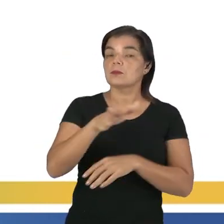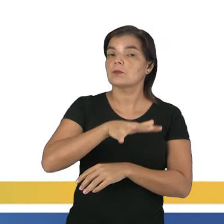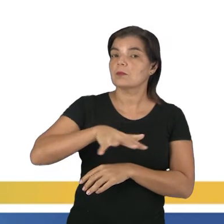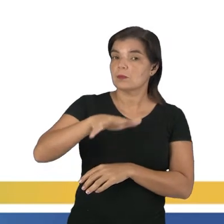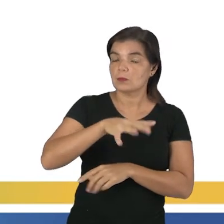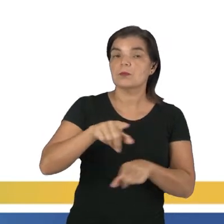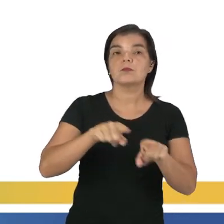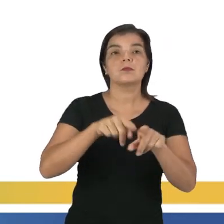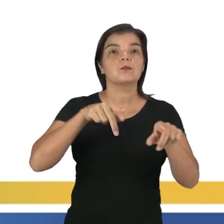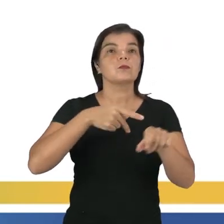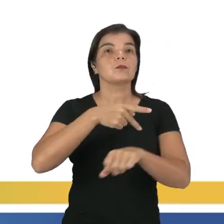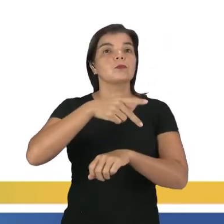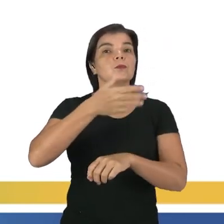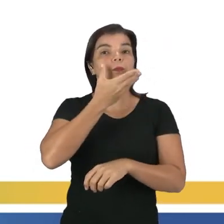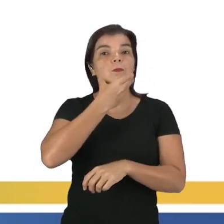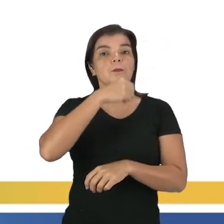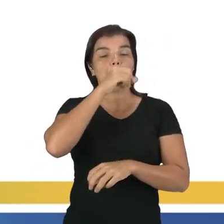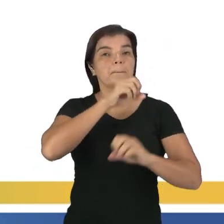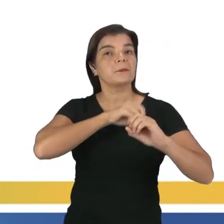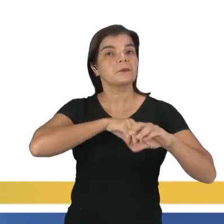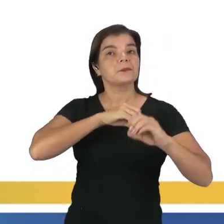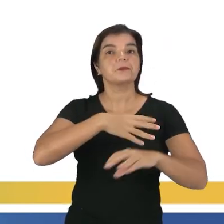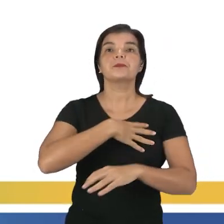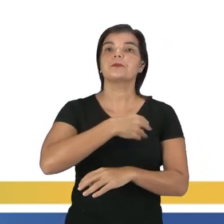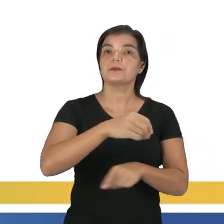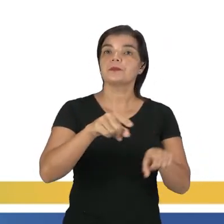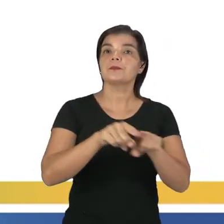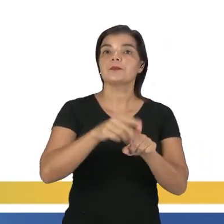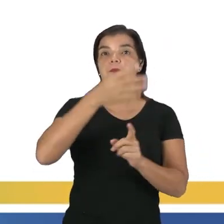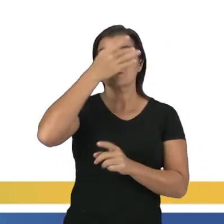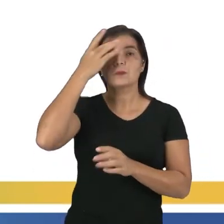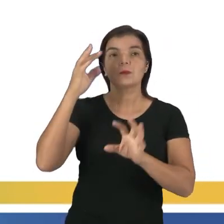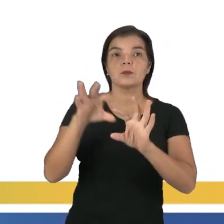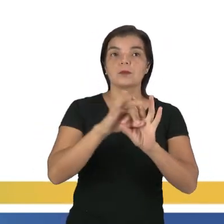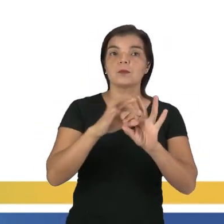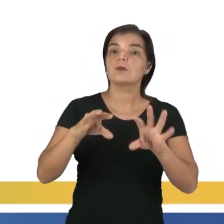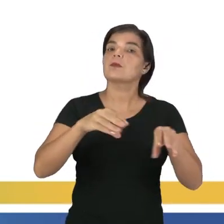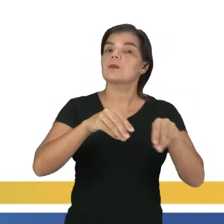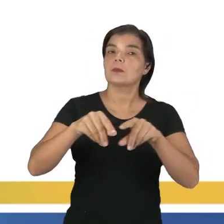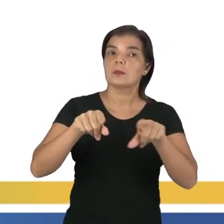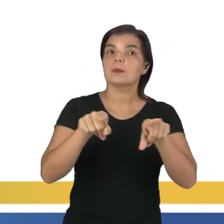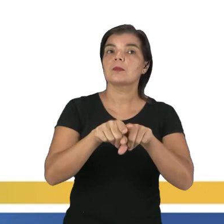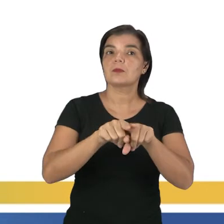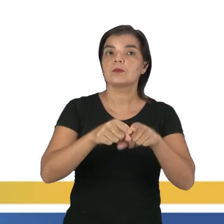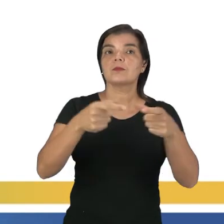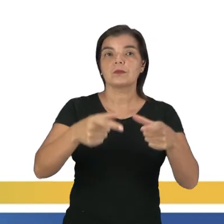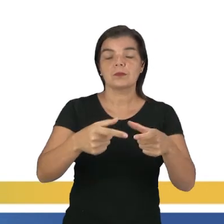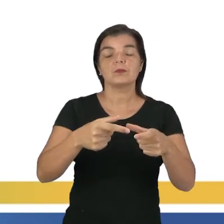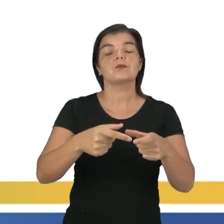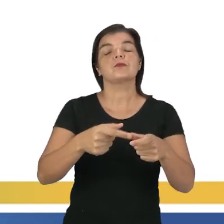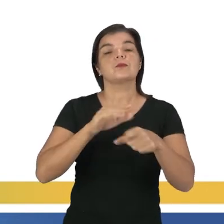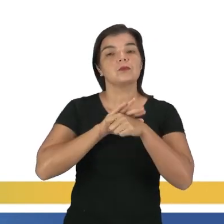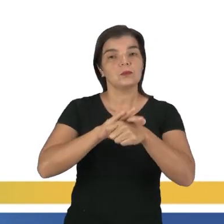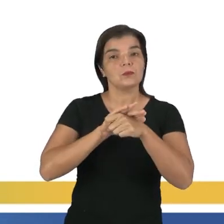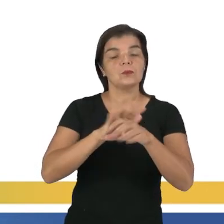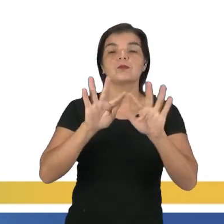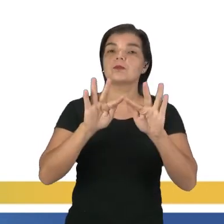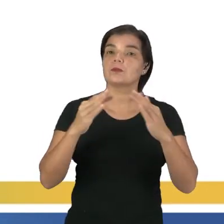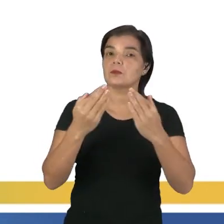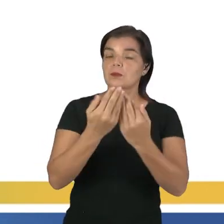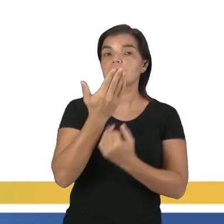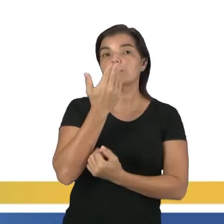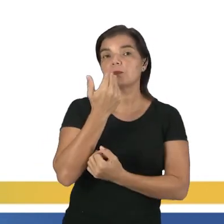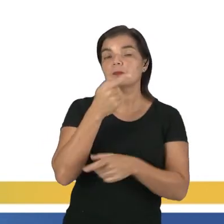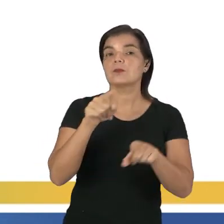geralmente, o ofício dos pais era passado aos filhos e o indivíduo estava ligado à terra, certo? De onde ele tirava o seu sustento e de sua